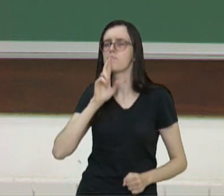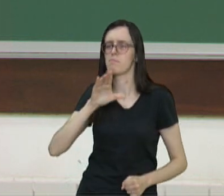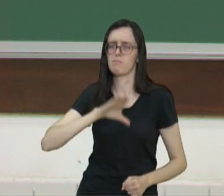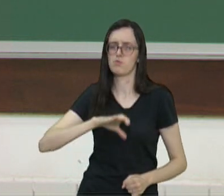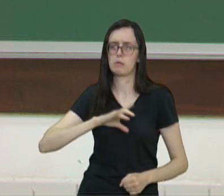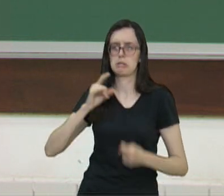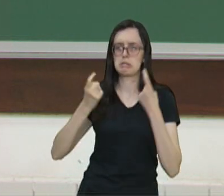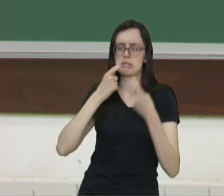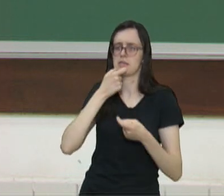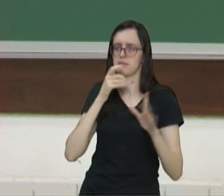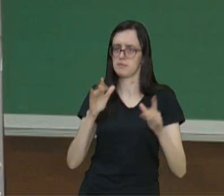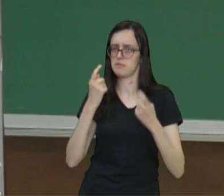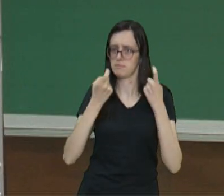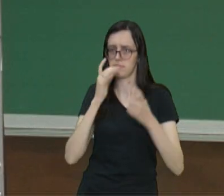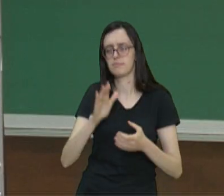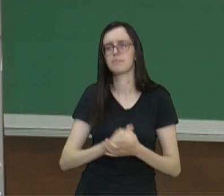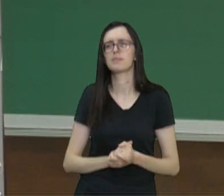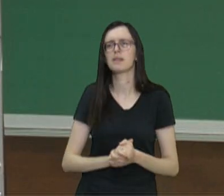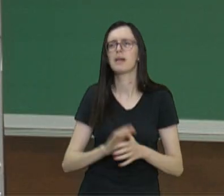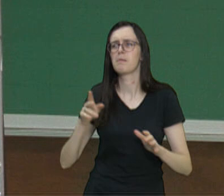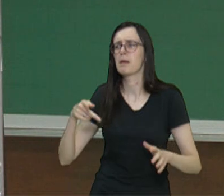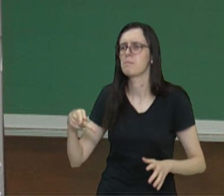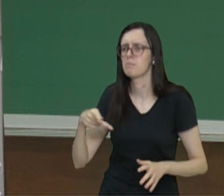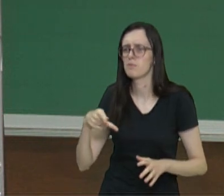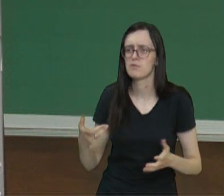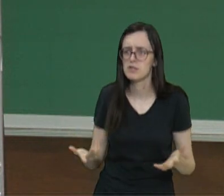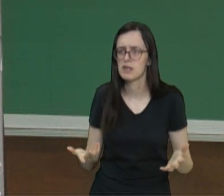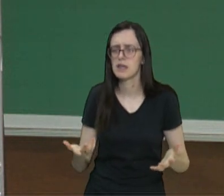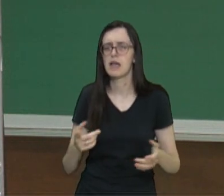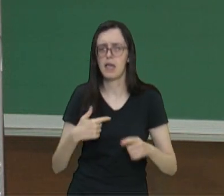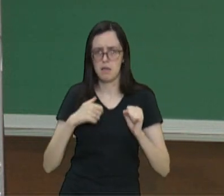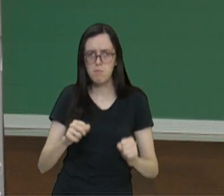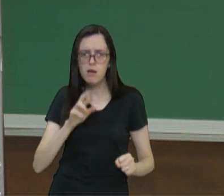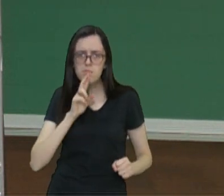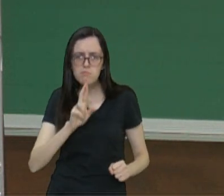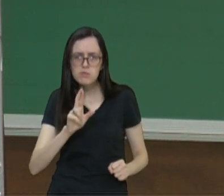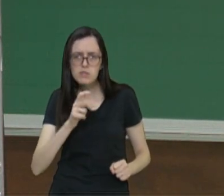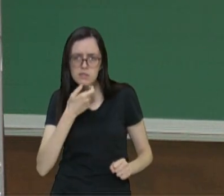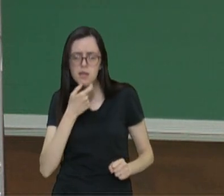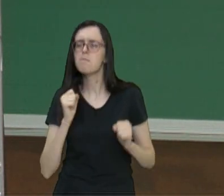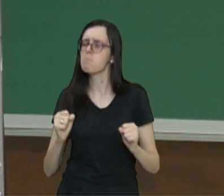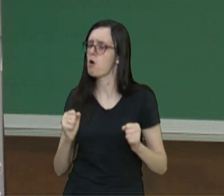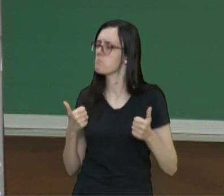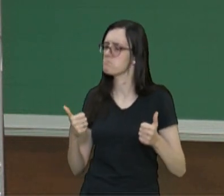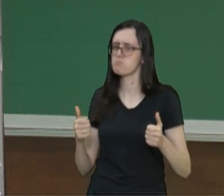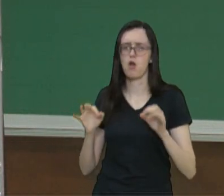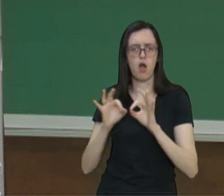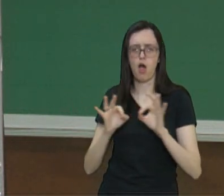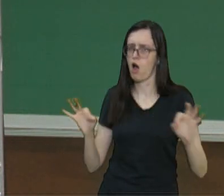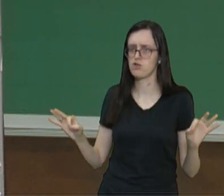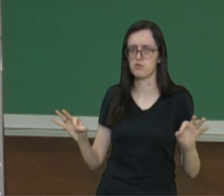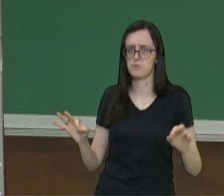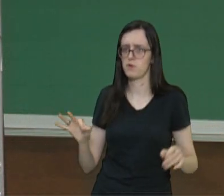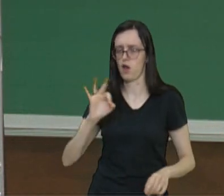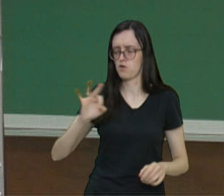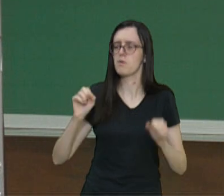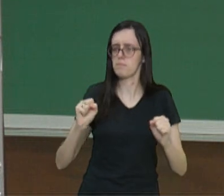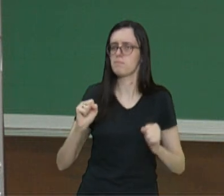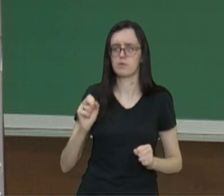ok? But teacher, can I answer in English? Yes, of course, much better. Teacher, posso responder em